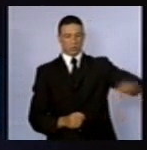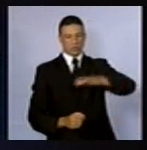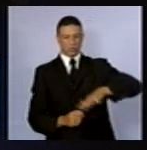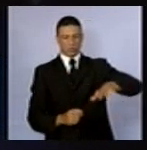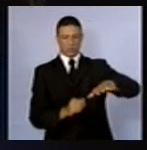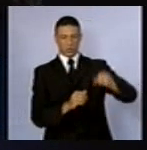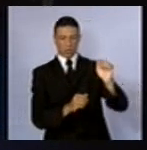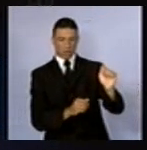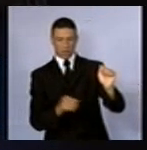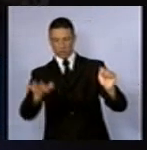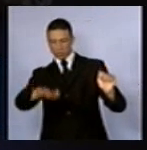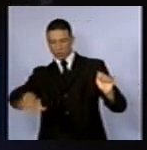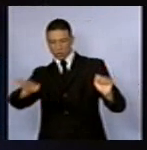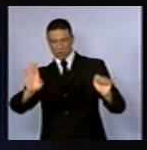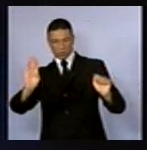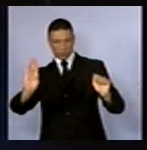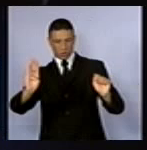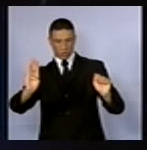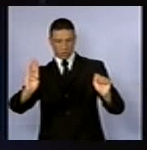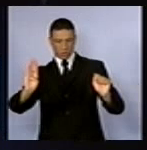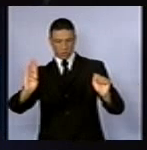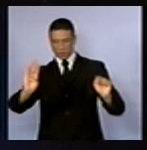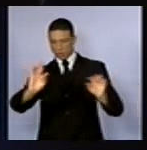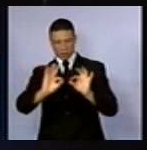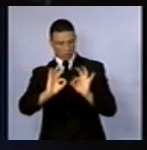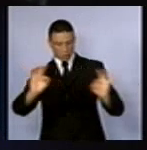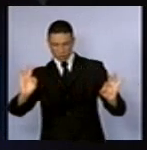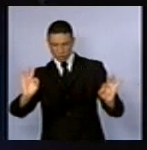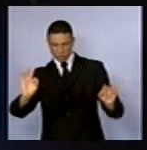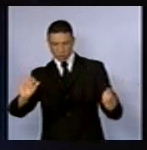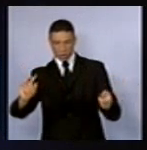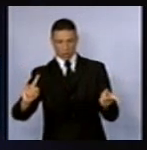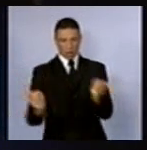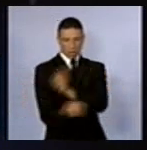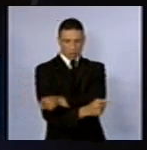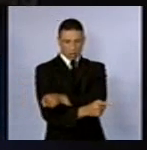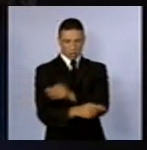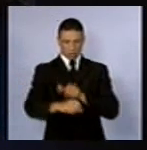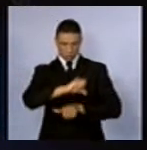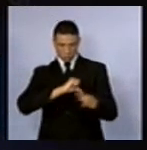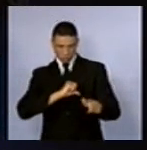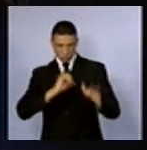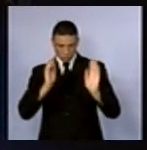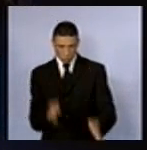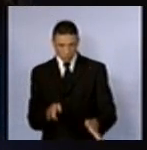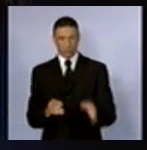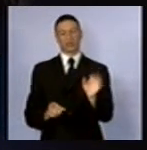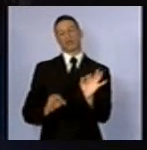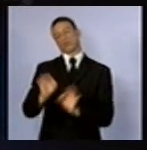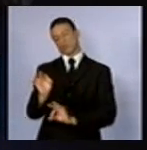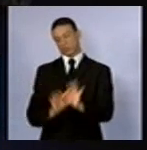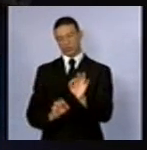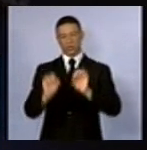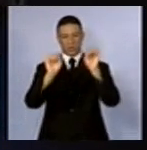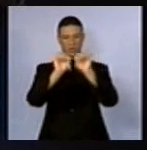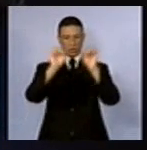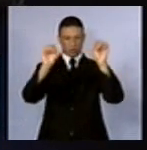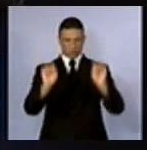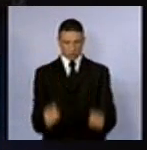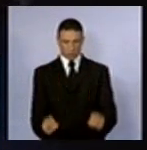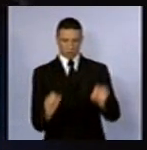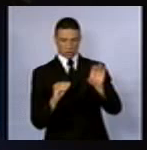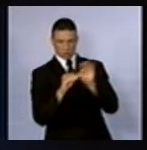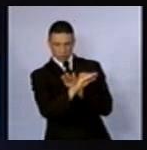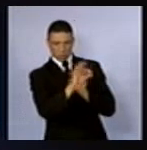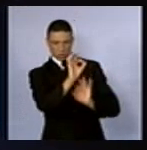localidade b e alguma alteração ela mudou de configuração tem que ser feita nova medição e ser reconfigurado o sistema Aí você faz